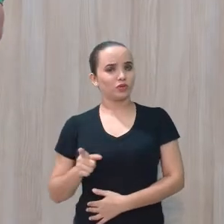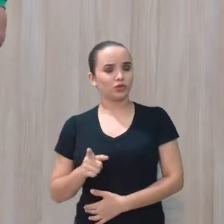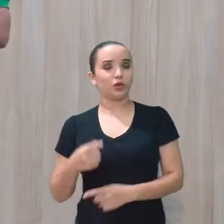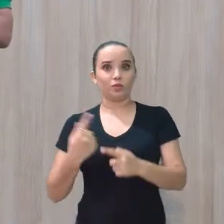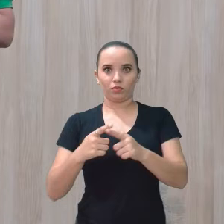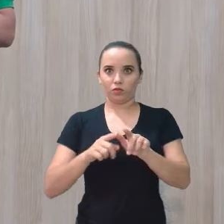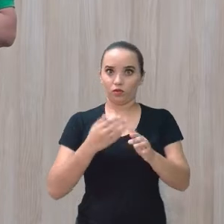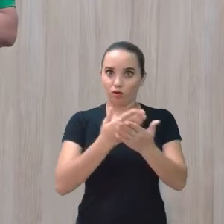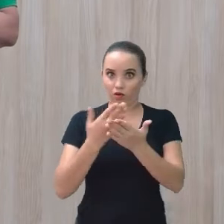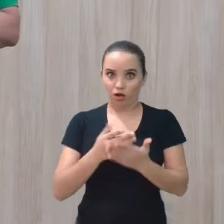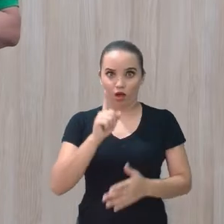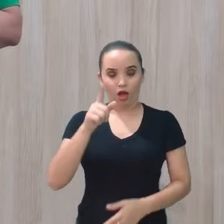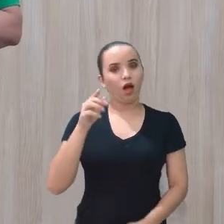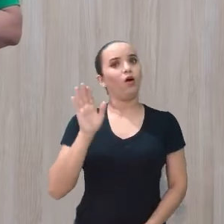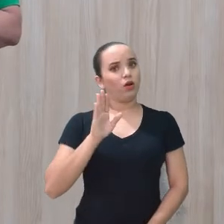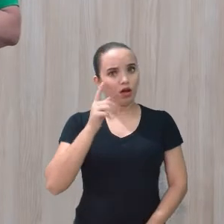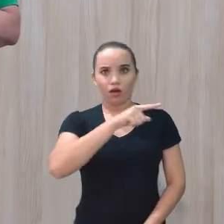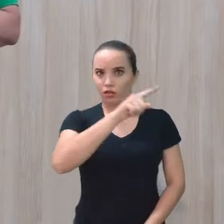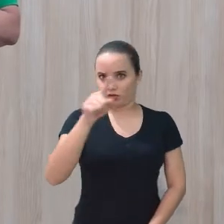para vocês, tá?